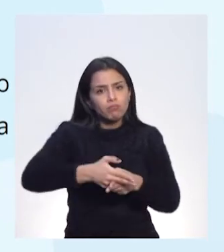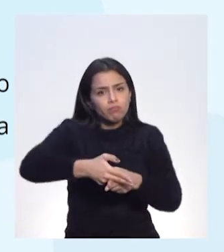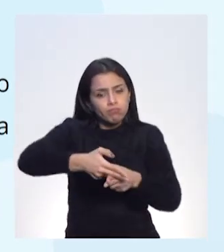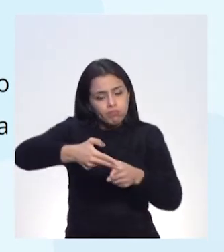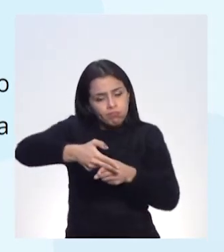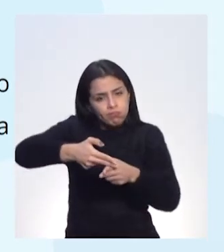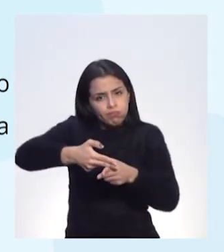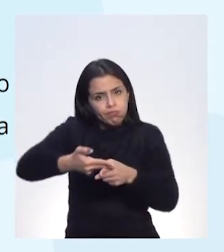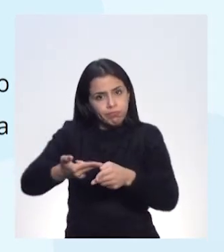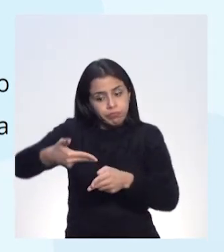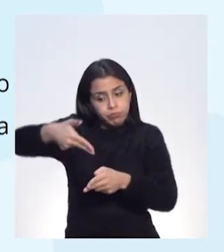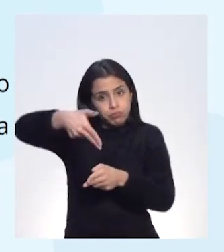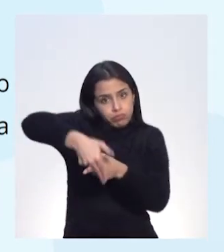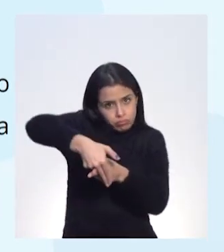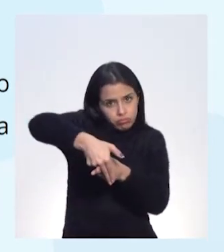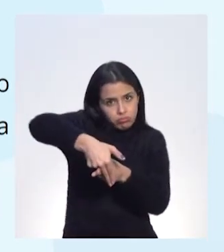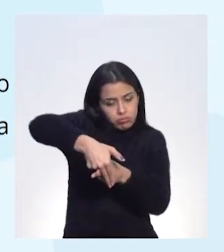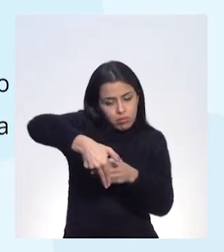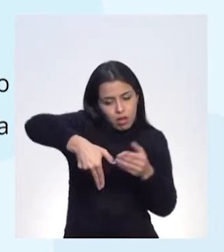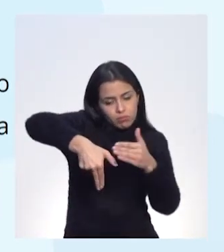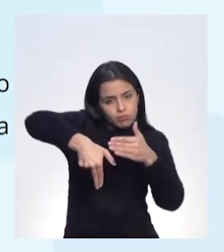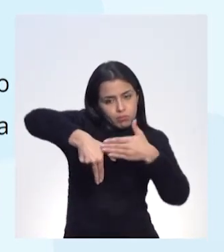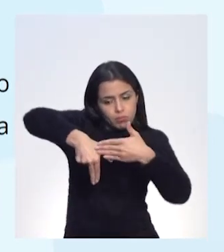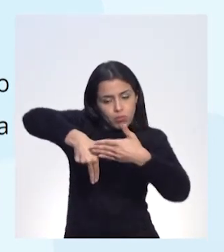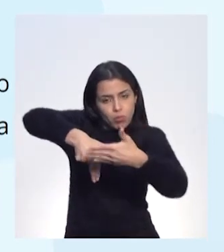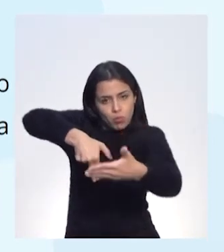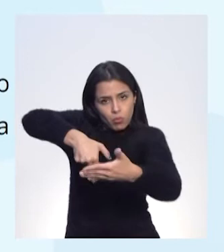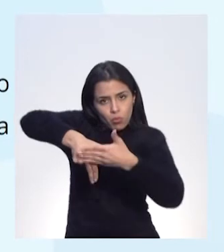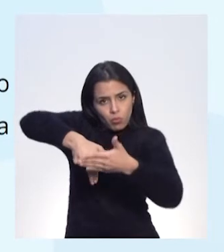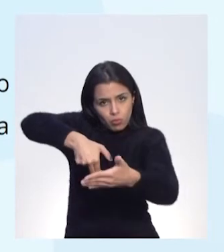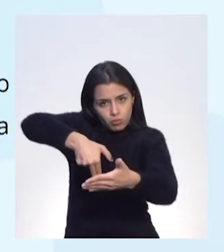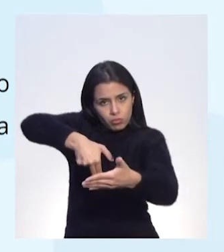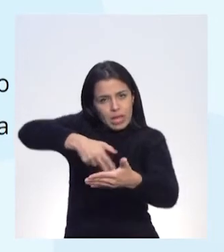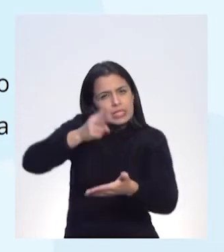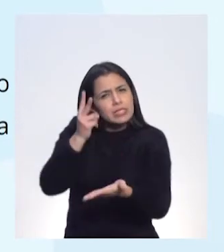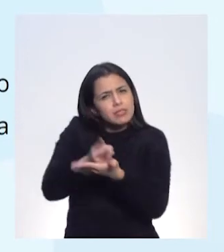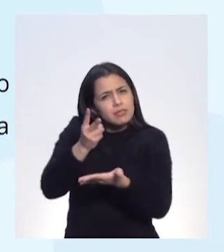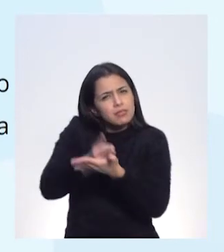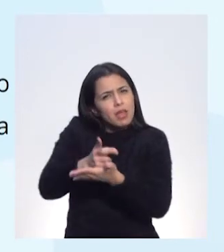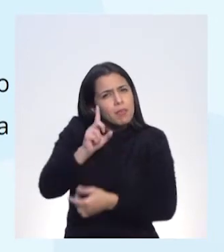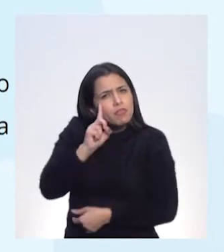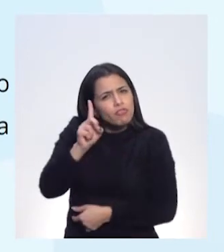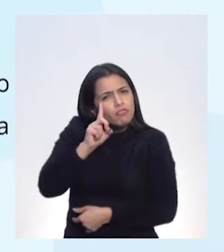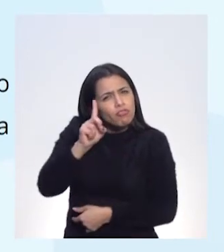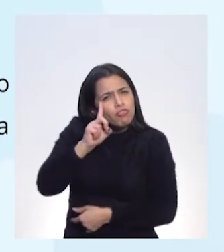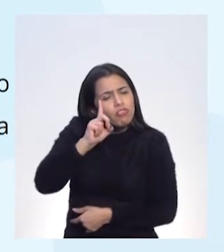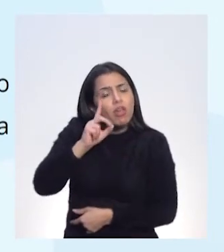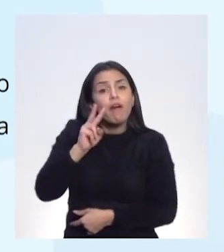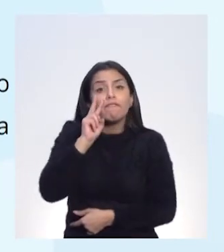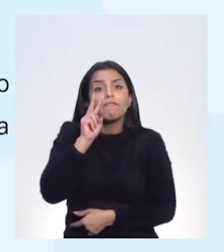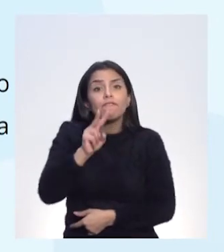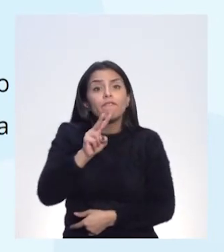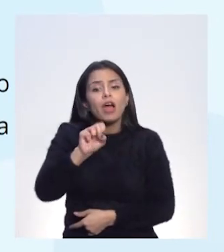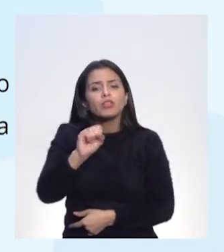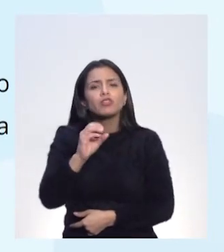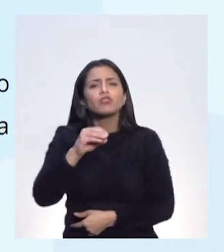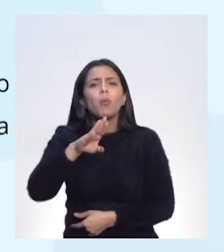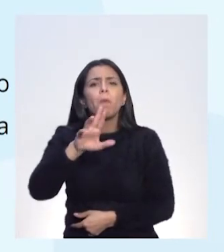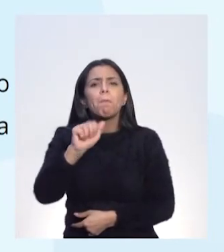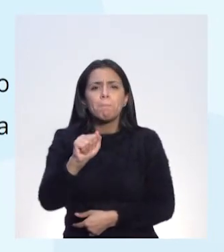sua sombra sendo medida todos os dias. O tamanho mínimo da sombra é